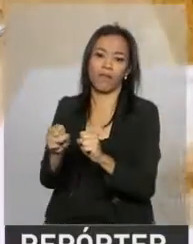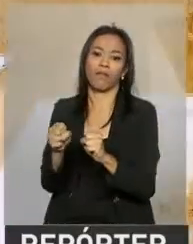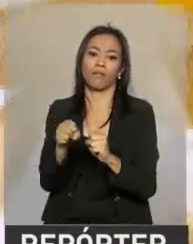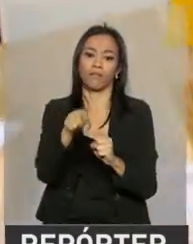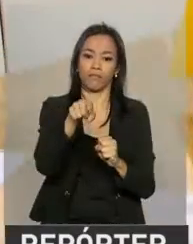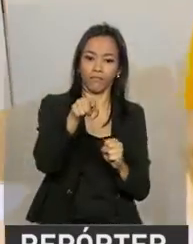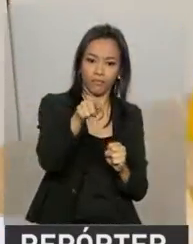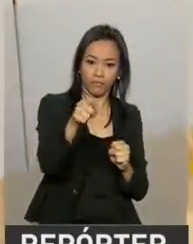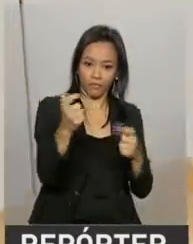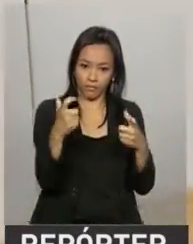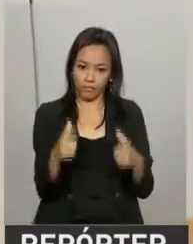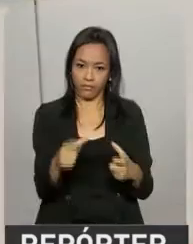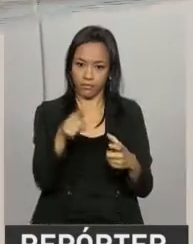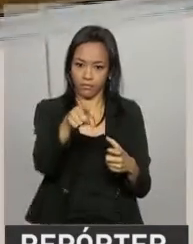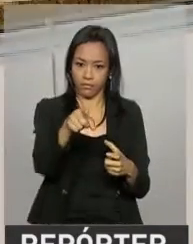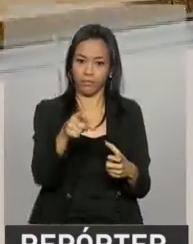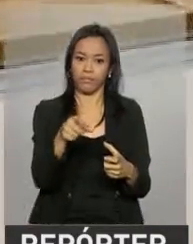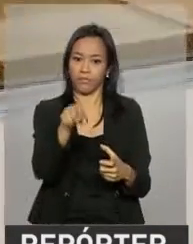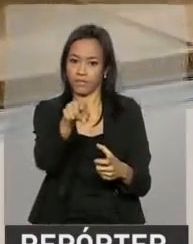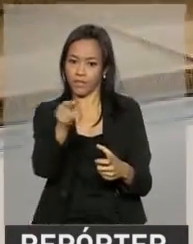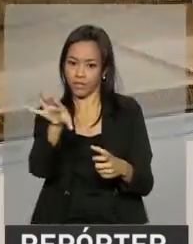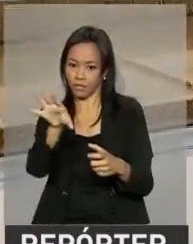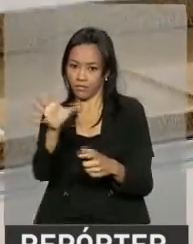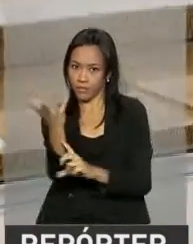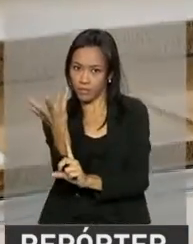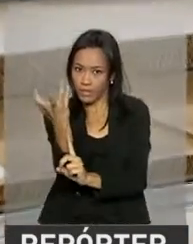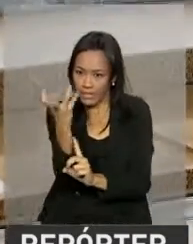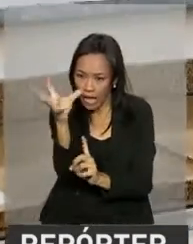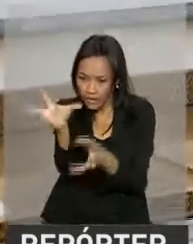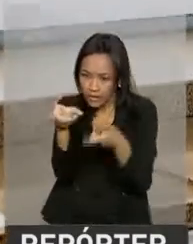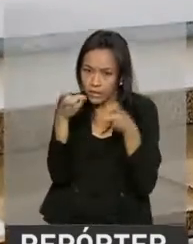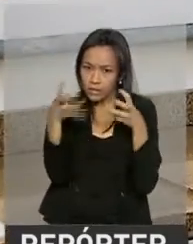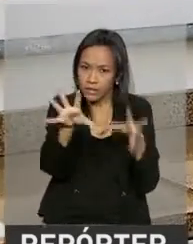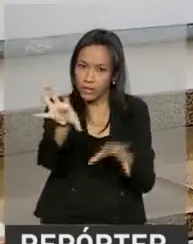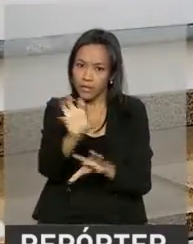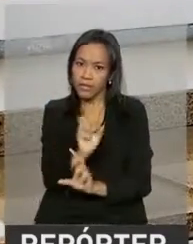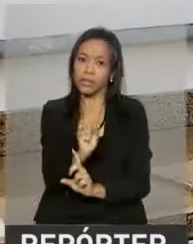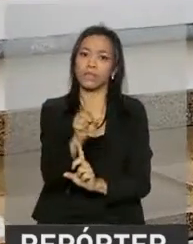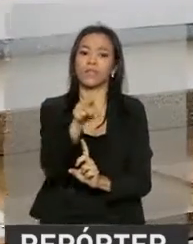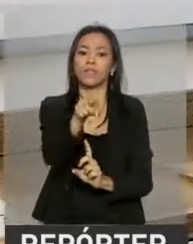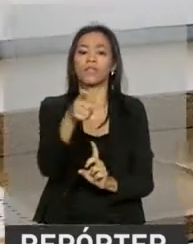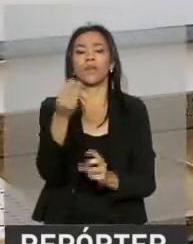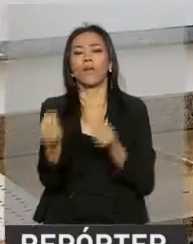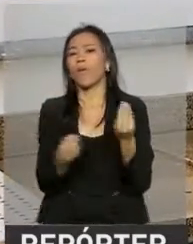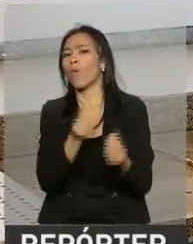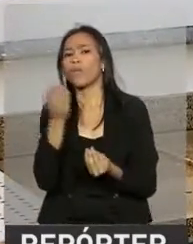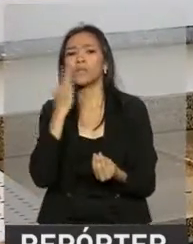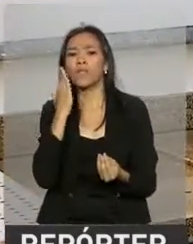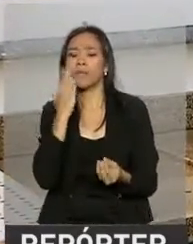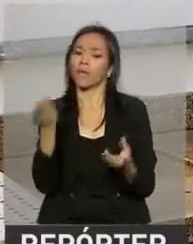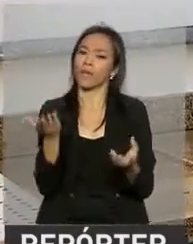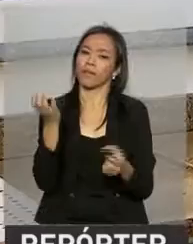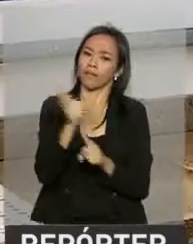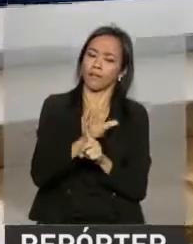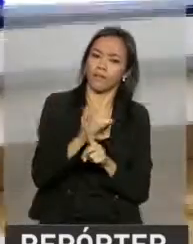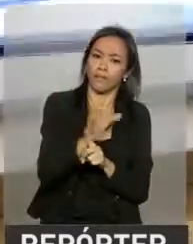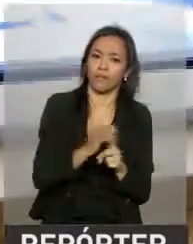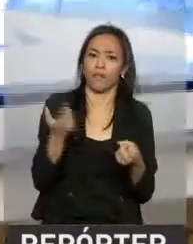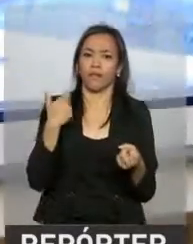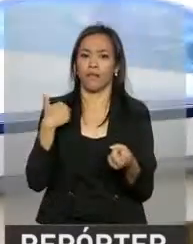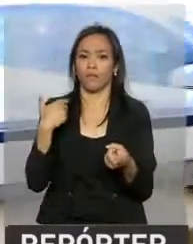controle de percevejos são feitas de forma a pôr calendário ou em campo observações